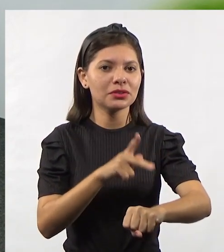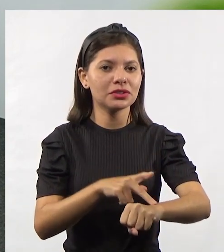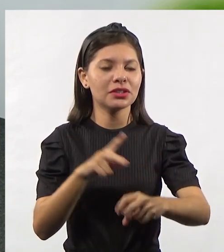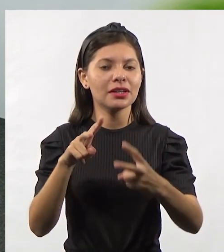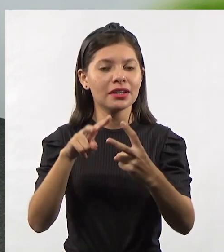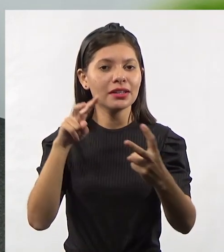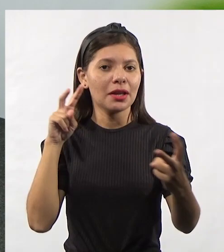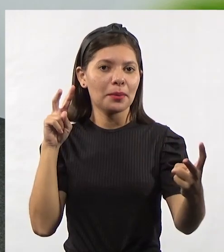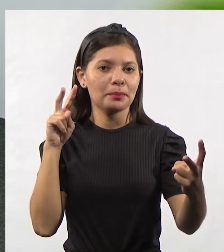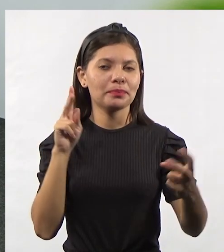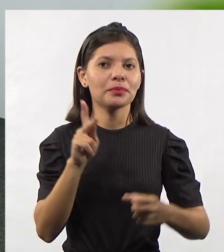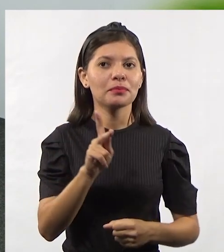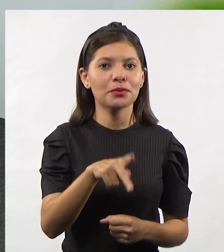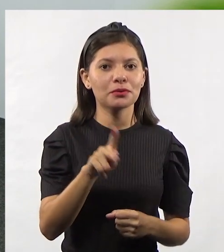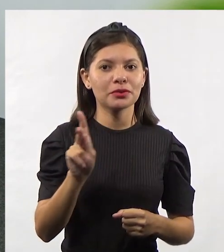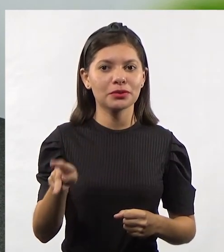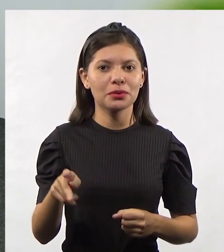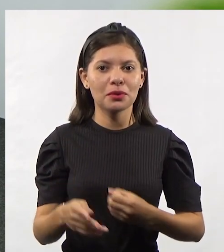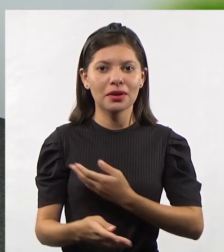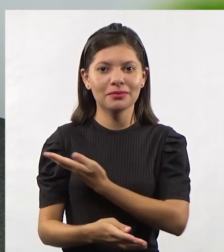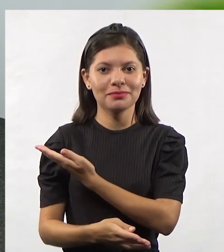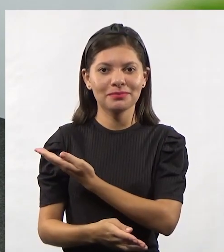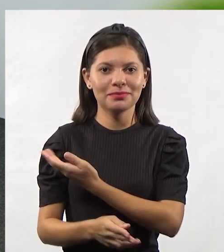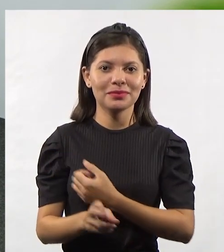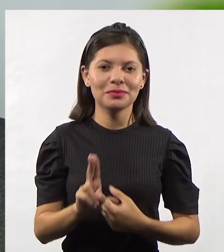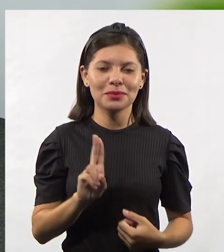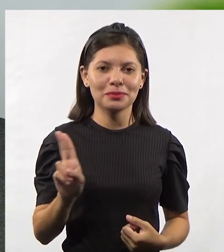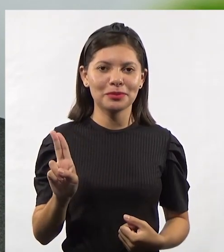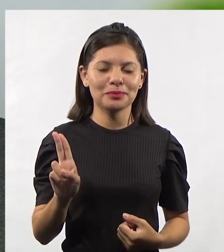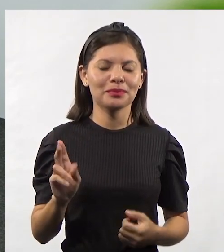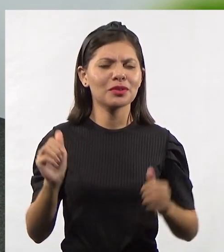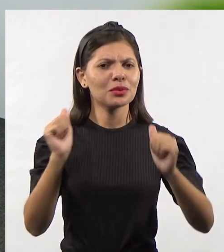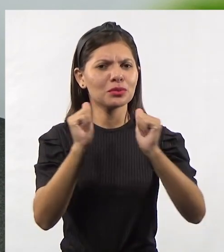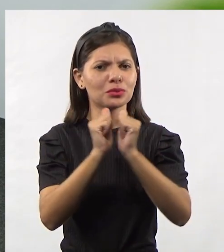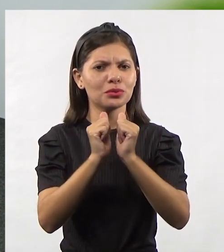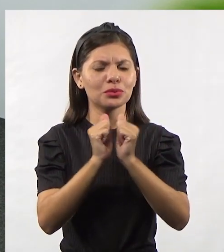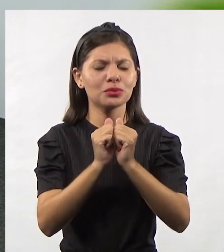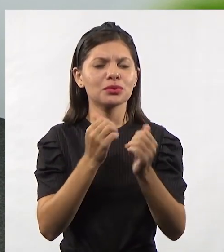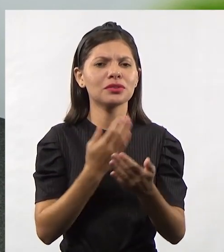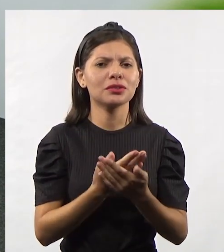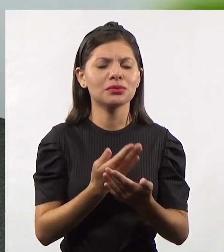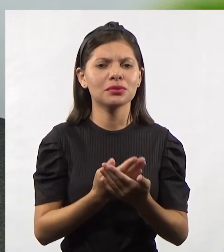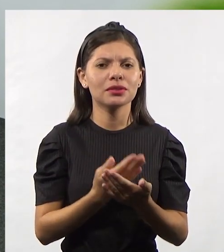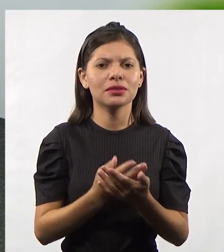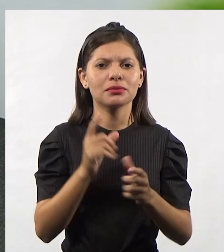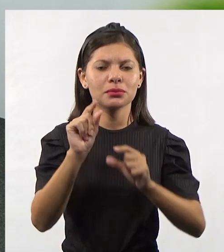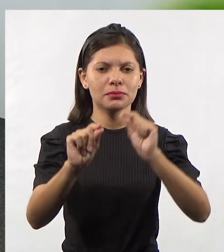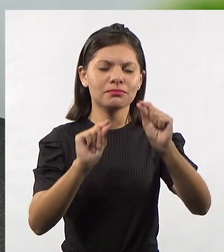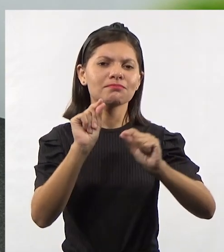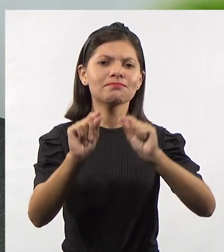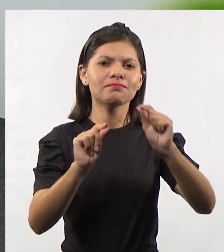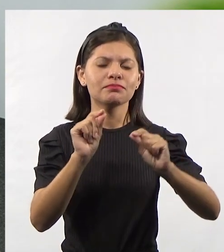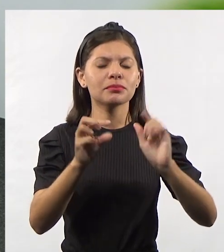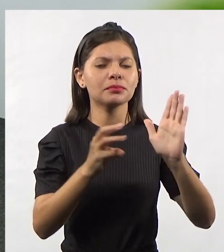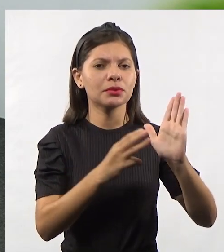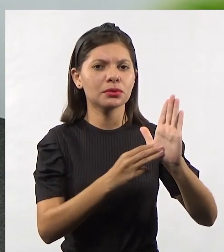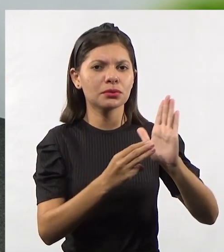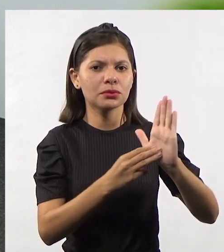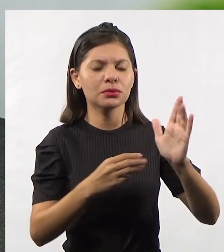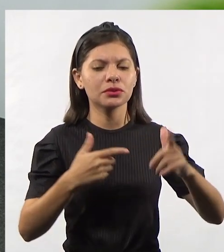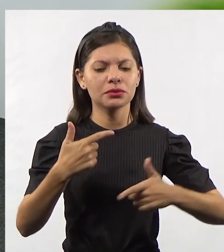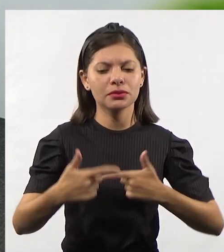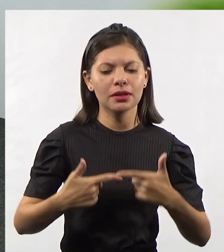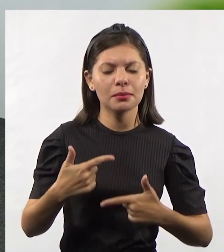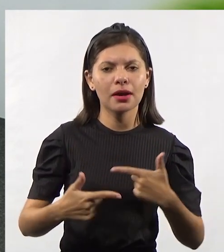e eu sou a professora Anabela Barbosa juntinhos estamos na jornada de metodologia dos trabalhos